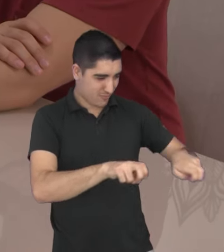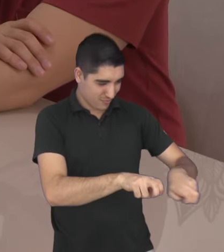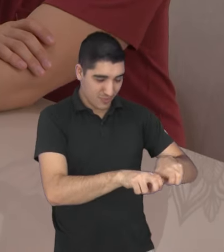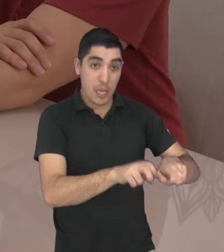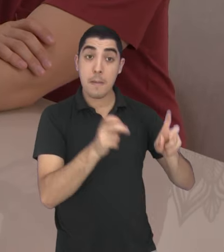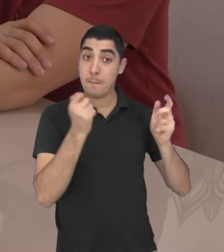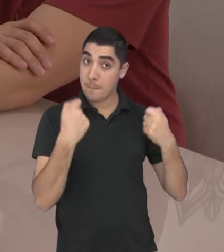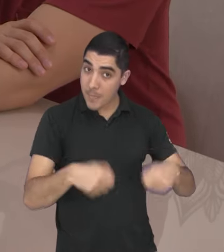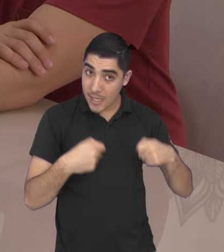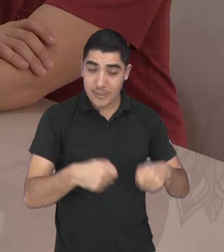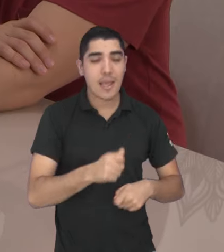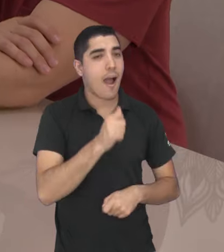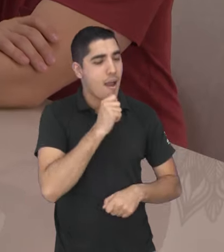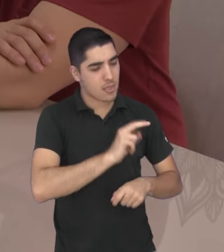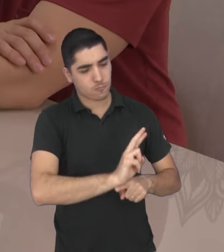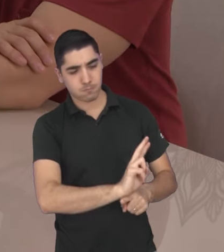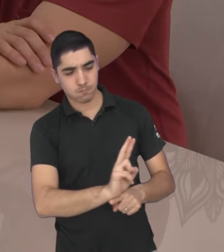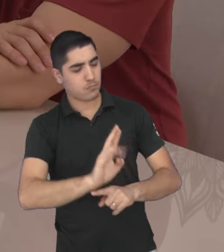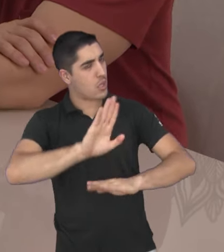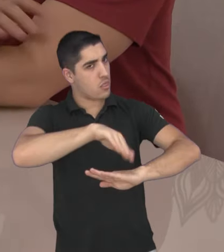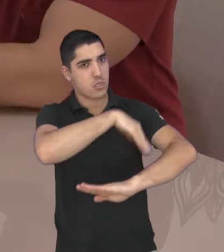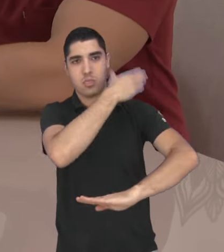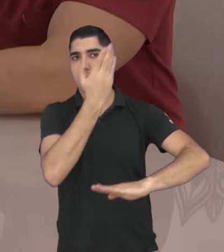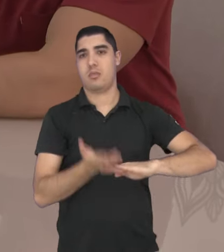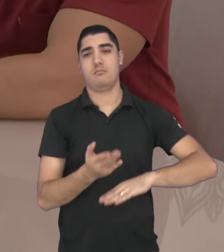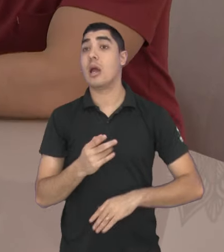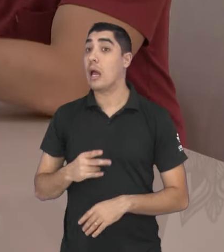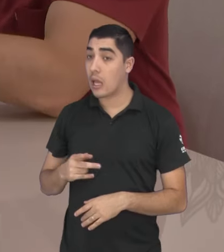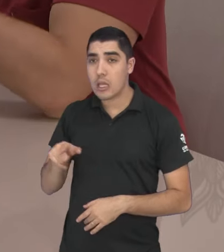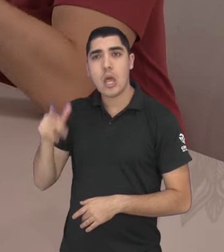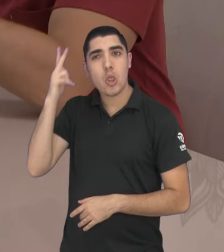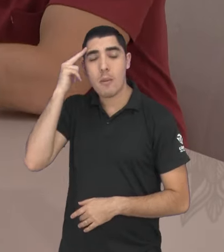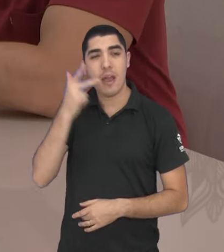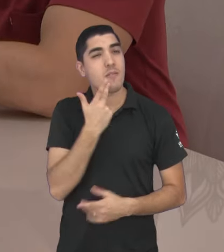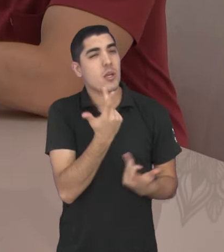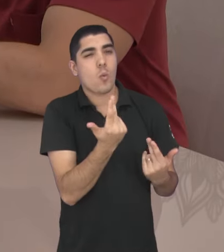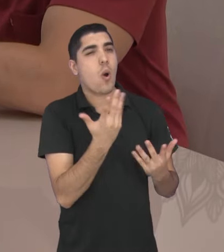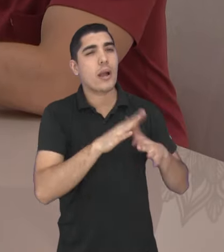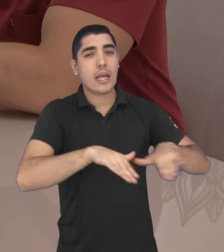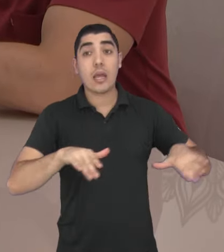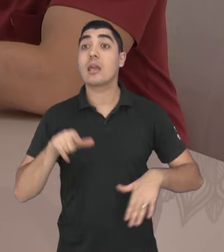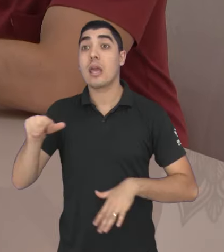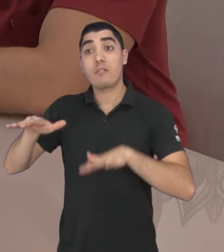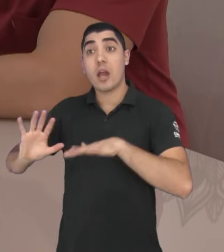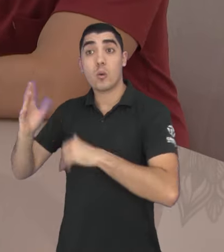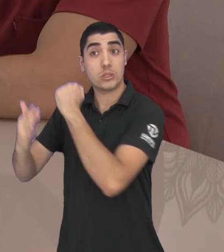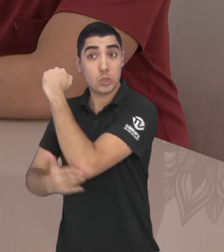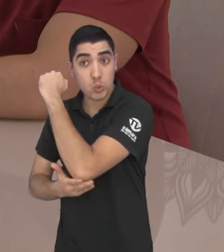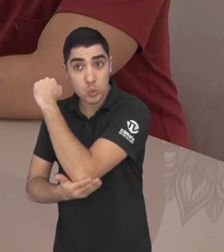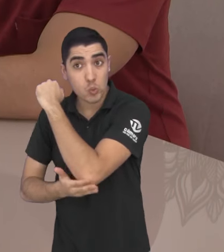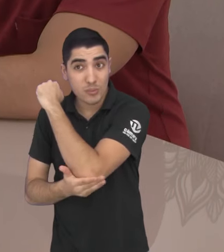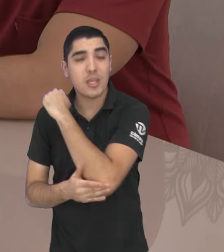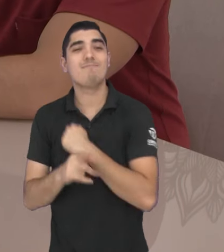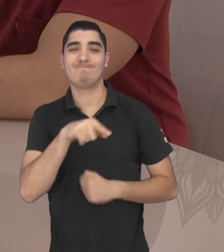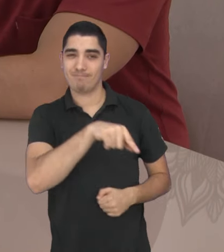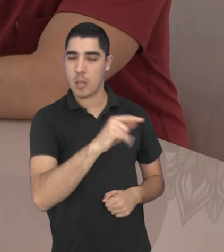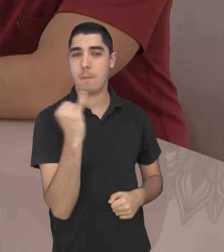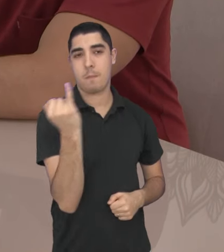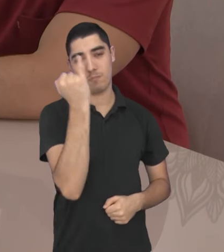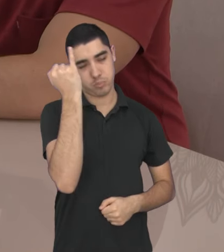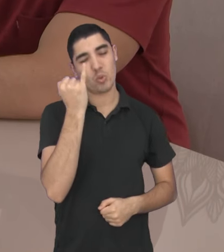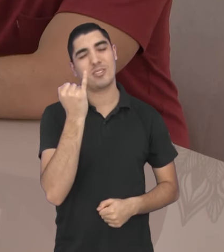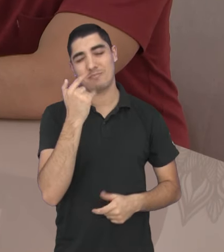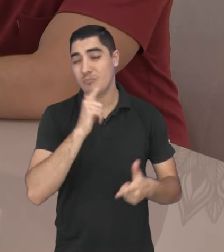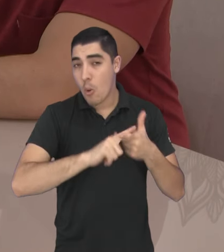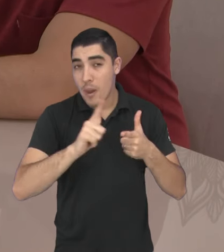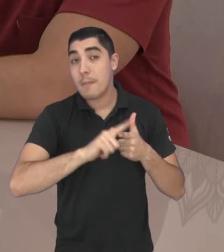É, normal, né? O comportamento é bem isso mesmo, né? E gera ciúmes. O grande problema é isso. É que eles têm... O